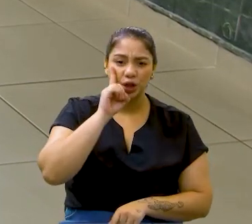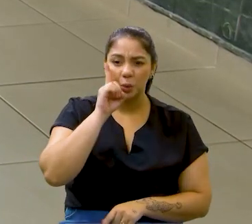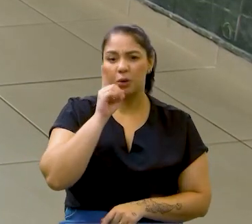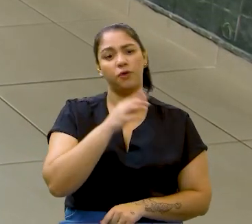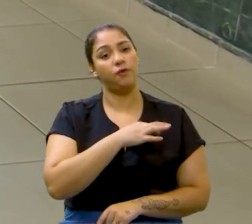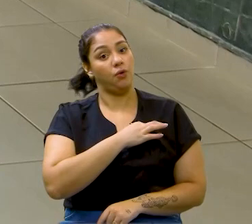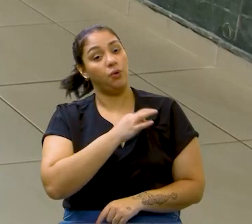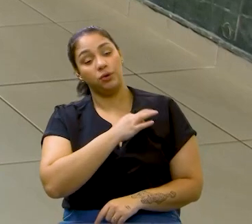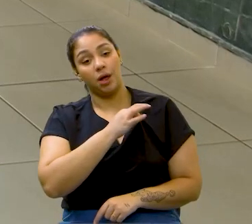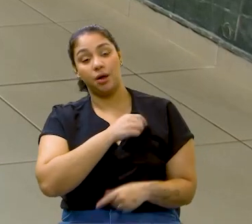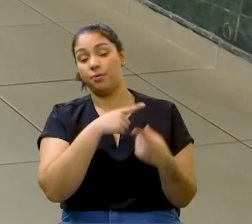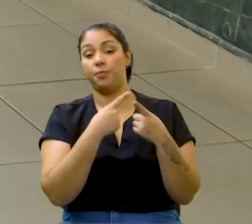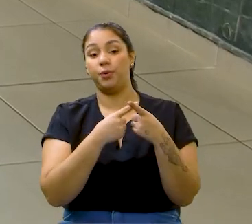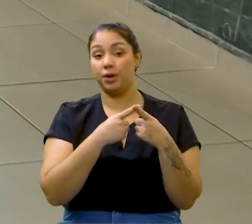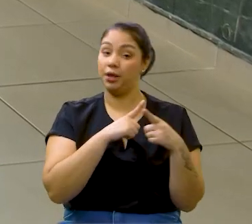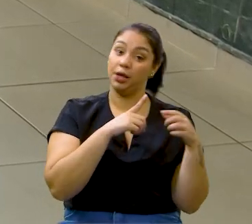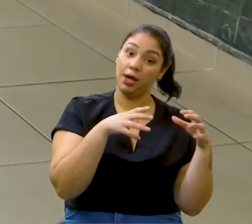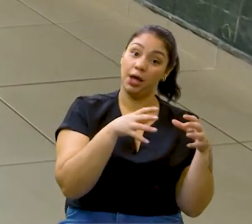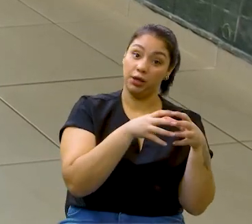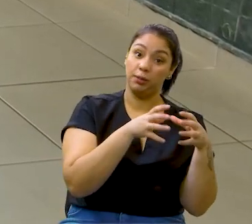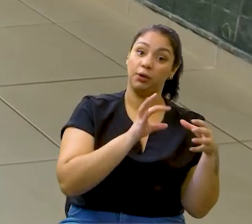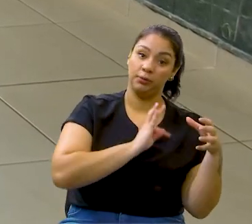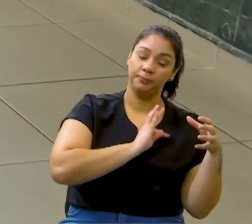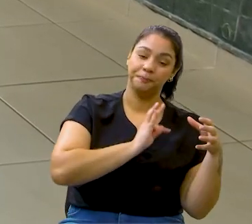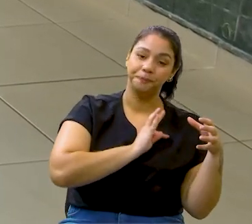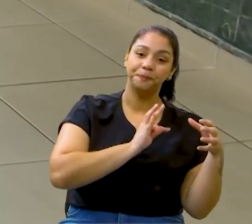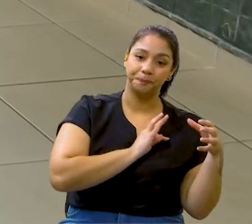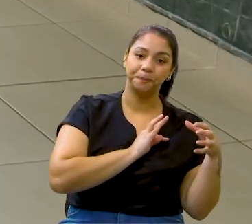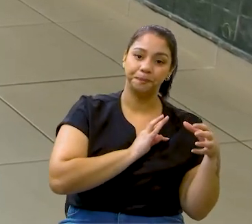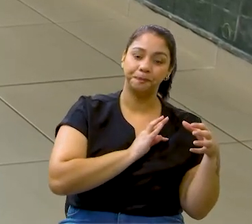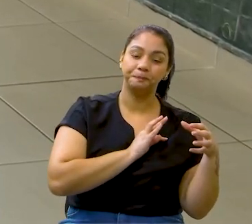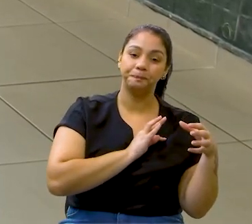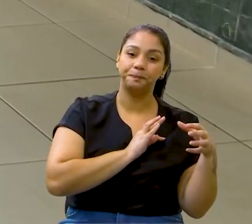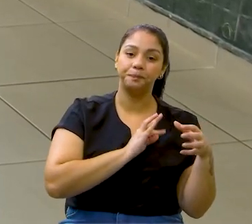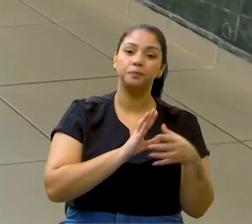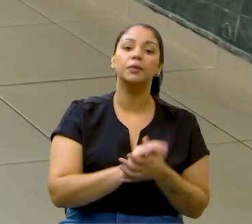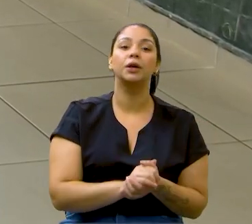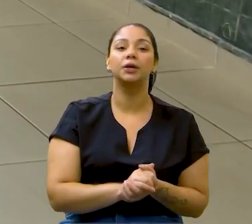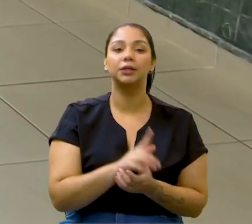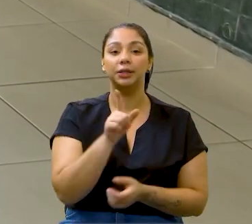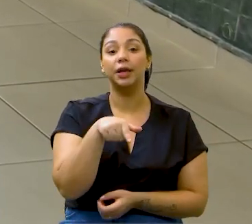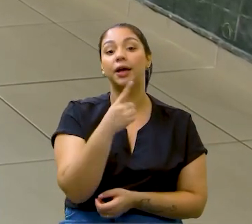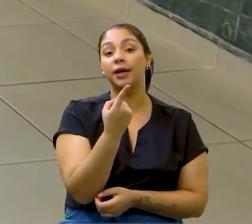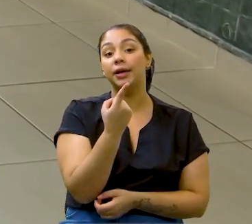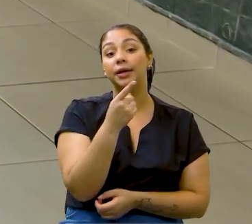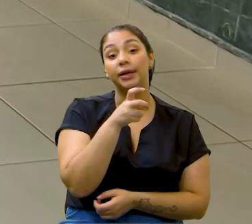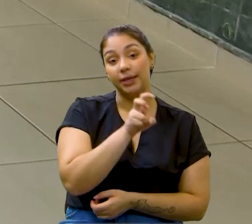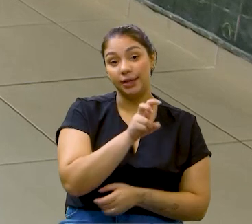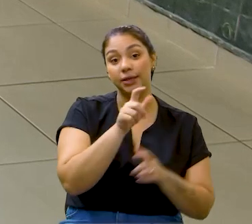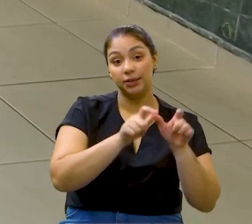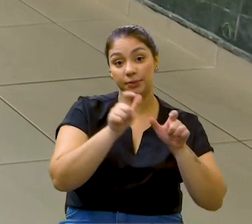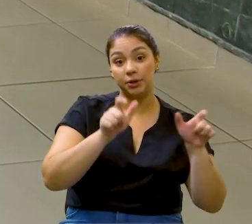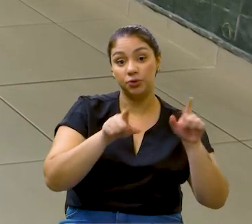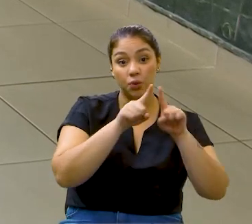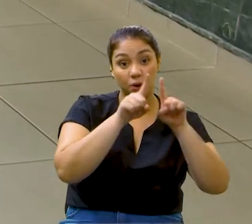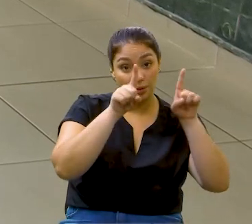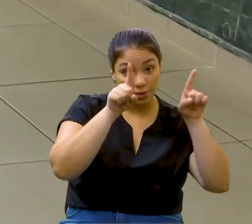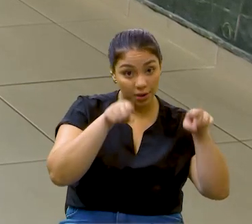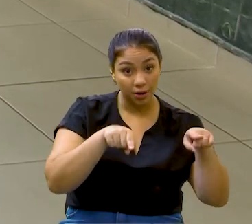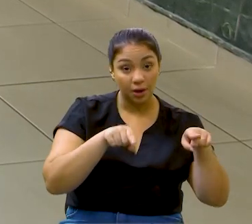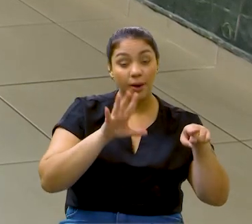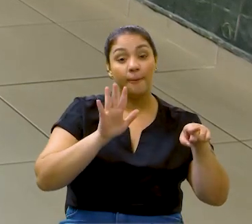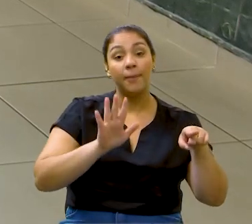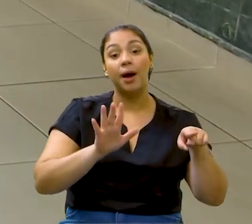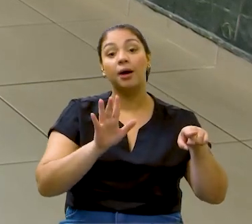aqui voluntariamente, porque nós temos uma equipe técnica de 15 funcionários, né,